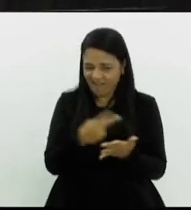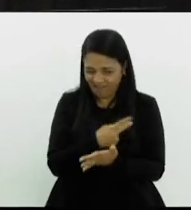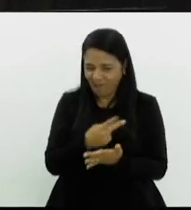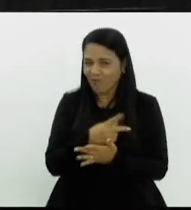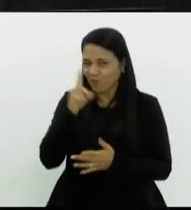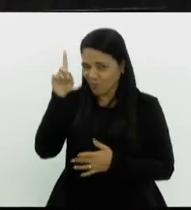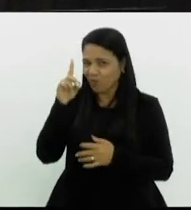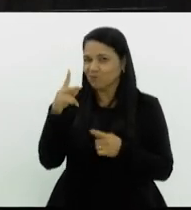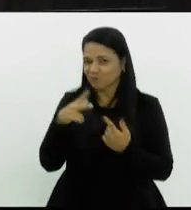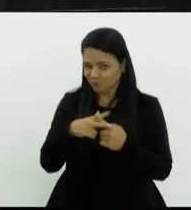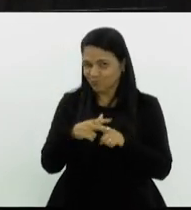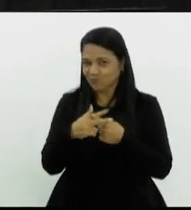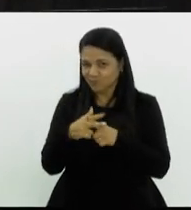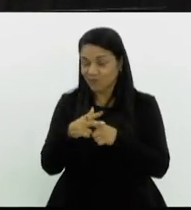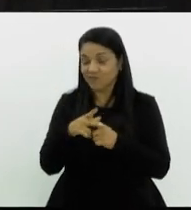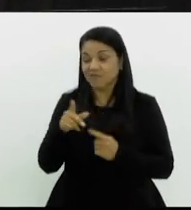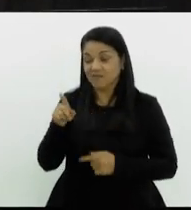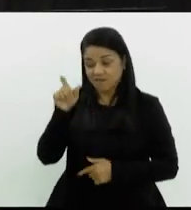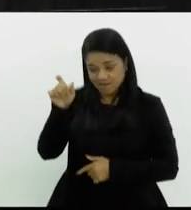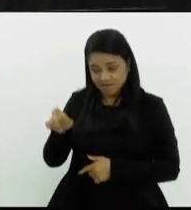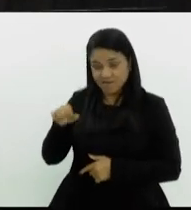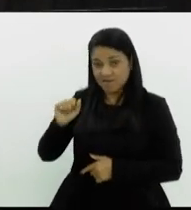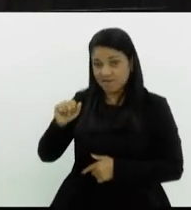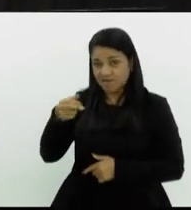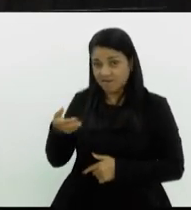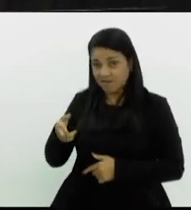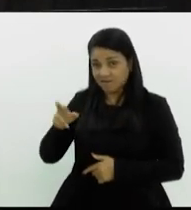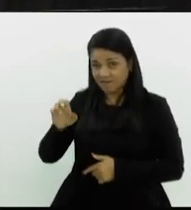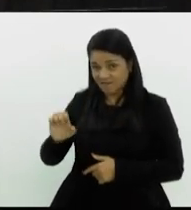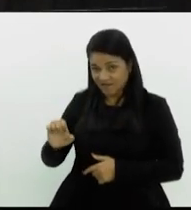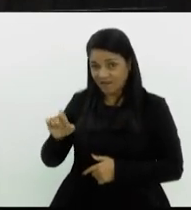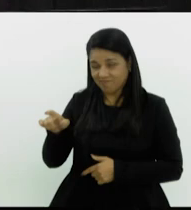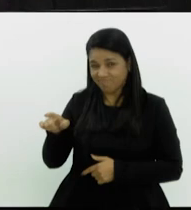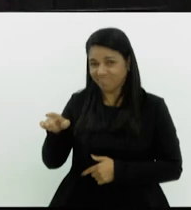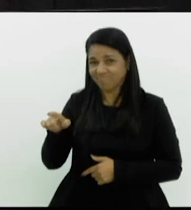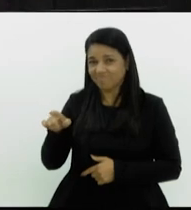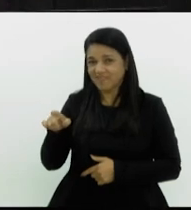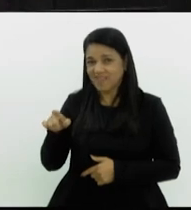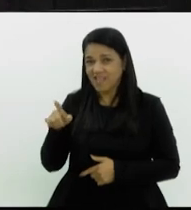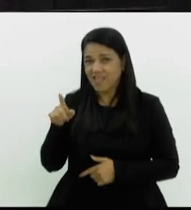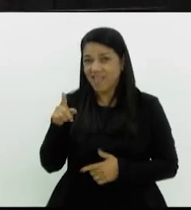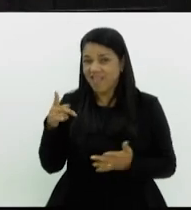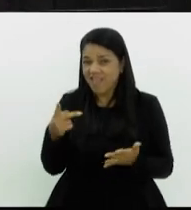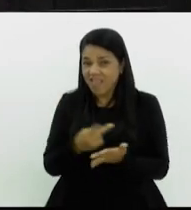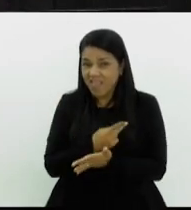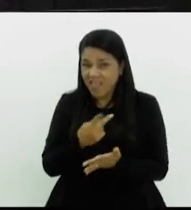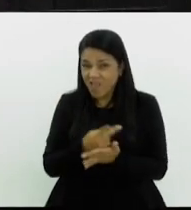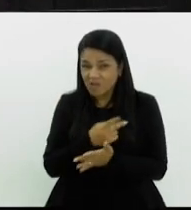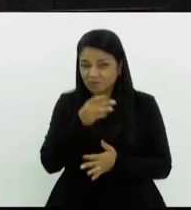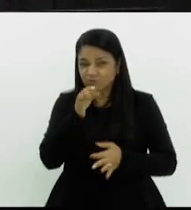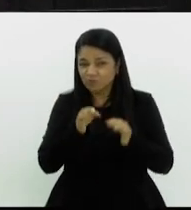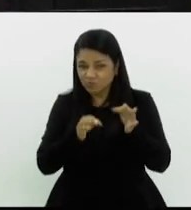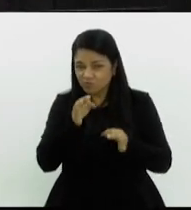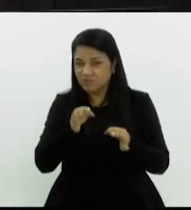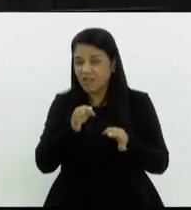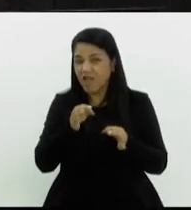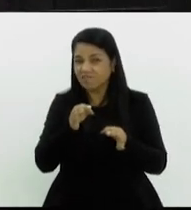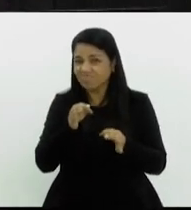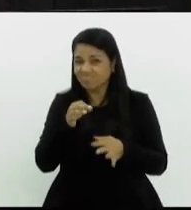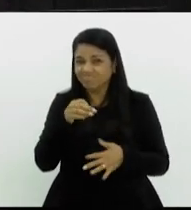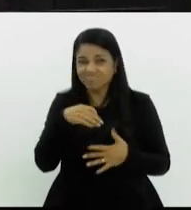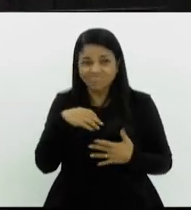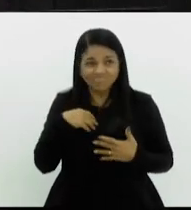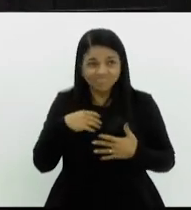erro. O André foi vítima de um erro judiciário bizarro. Já foi indenizado, em